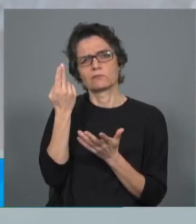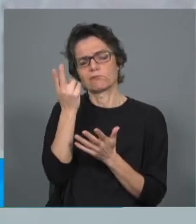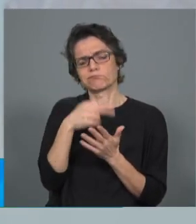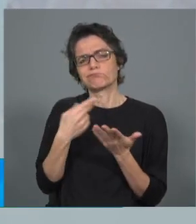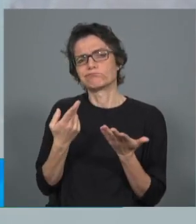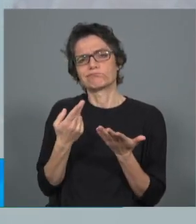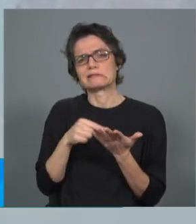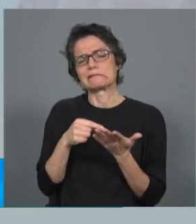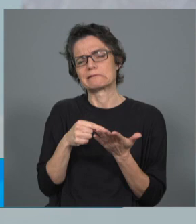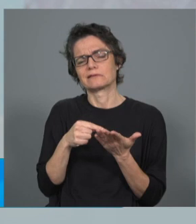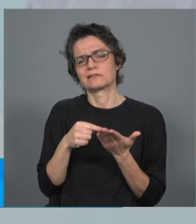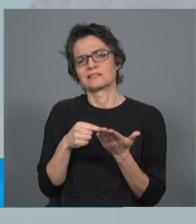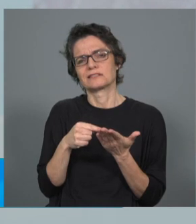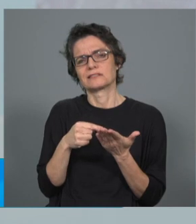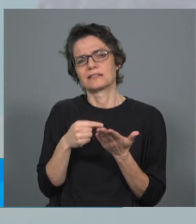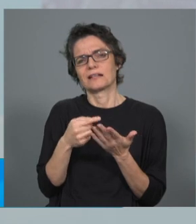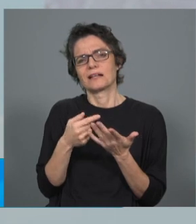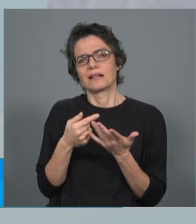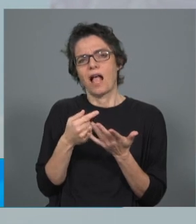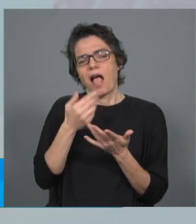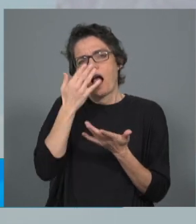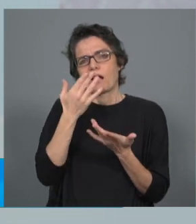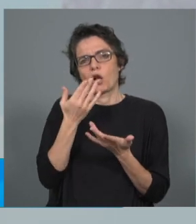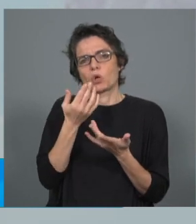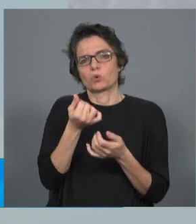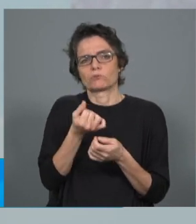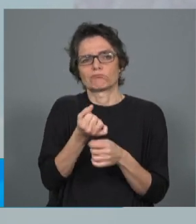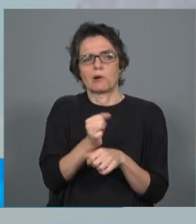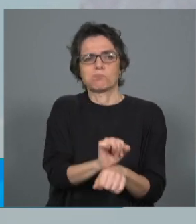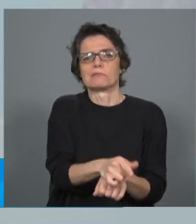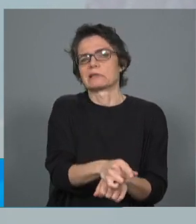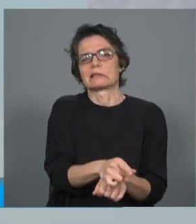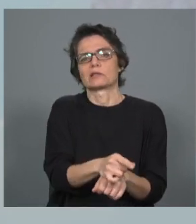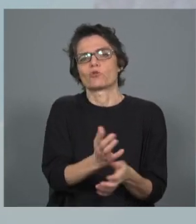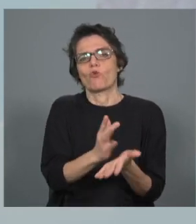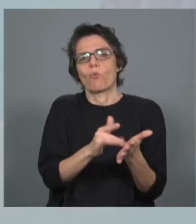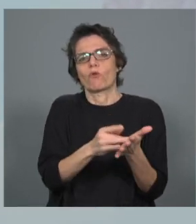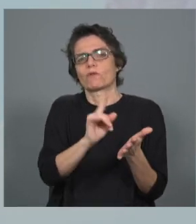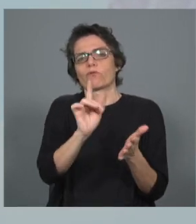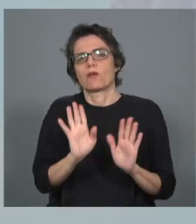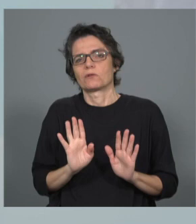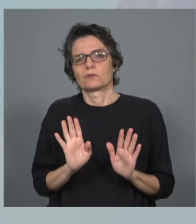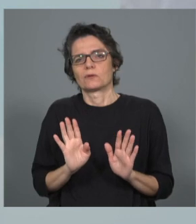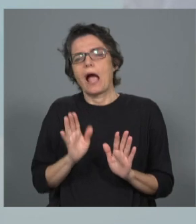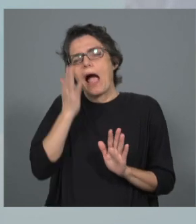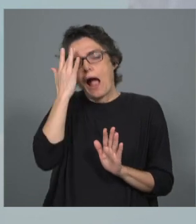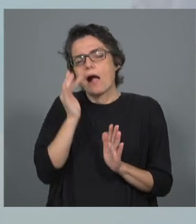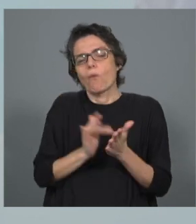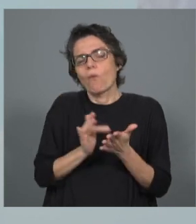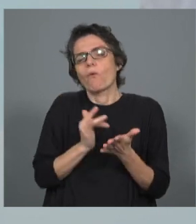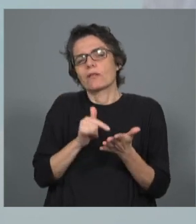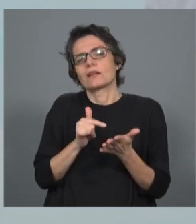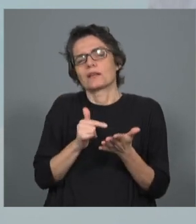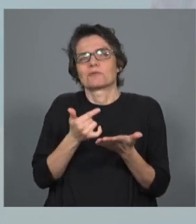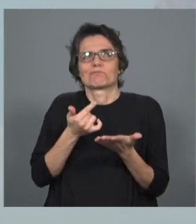fique especialmente presa ao formato do livro, mas apesar de tudo, acho que o livro tem um caráter quase eterno.